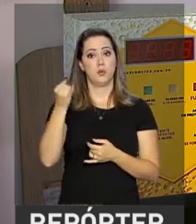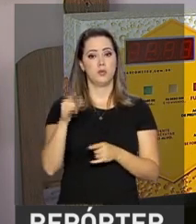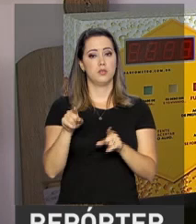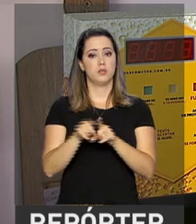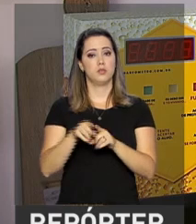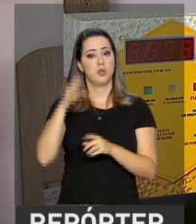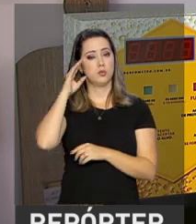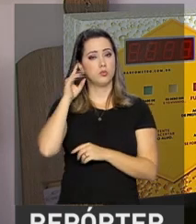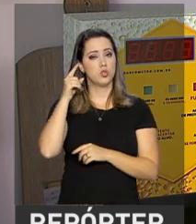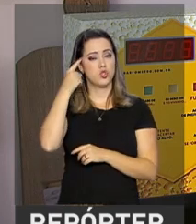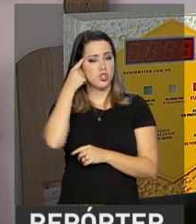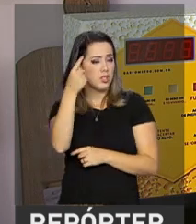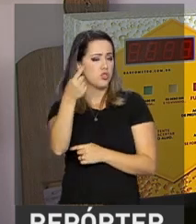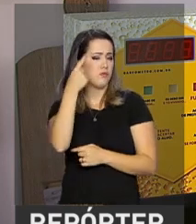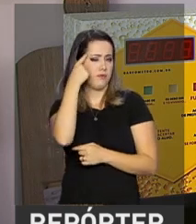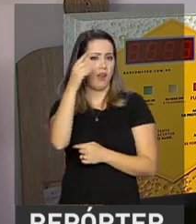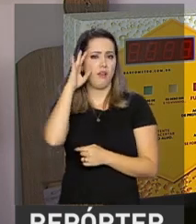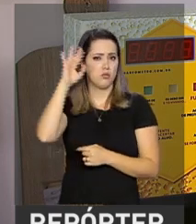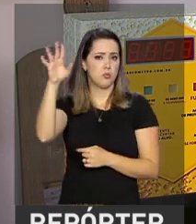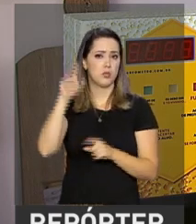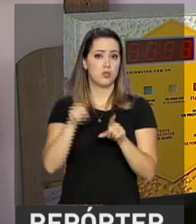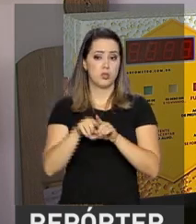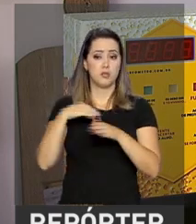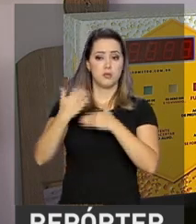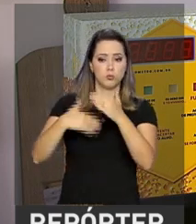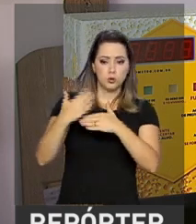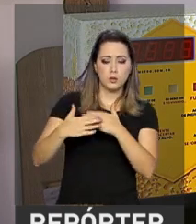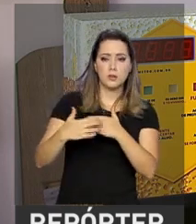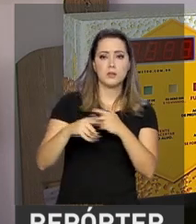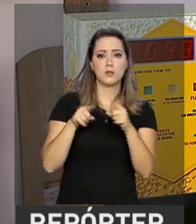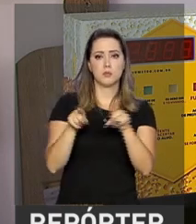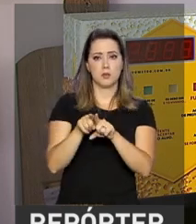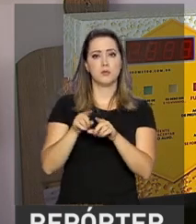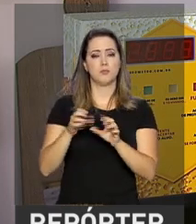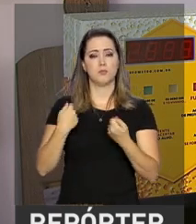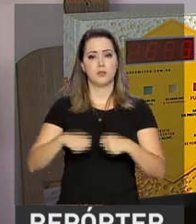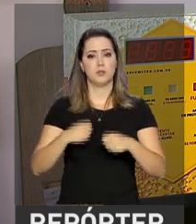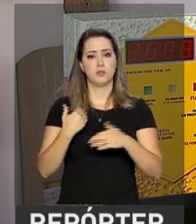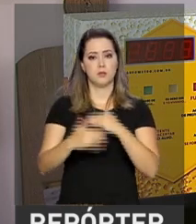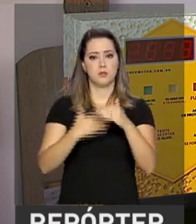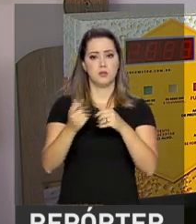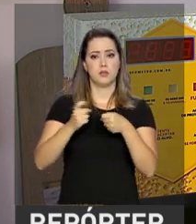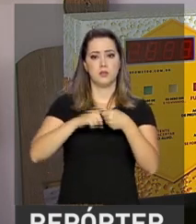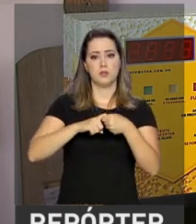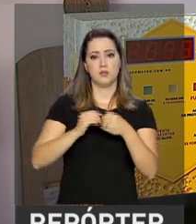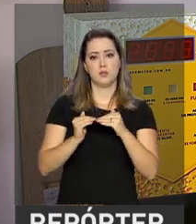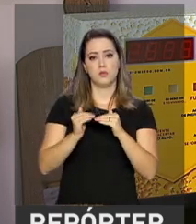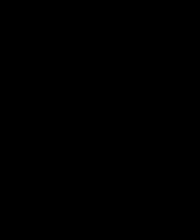criatividade de forma que a gente consiga manter esse crescimento, que o setor realmente está precisando de voltar a ter esse crescimento.